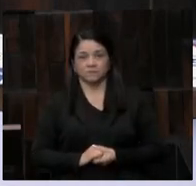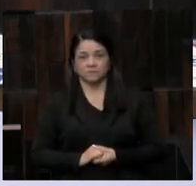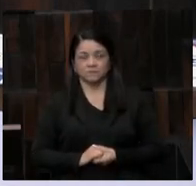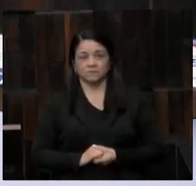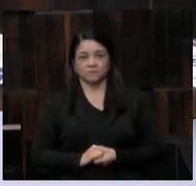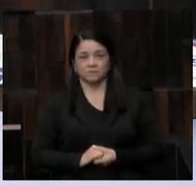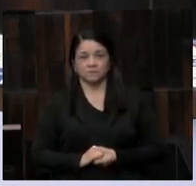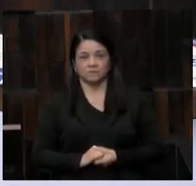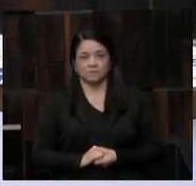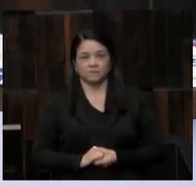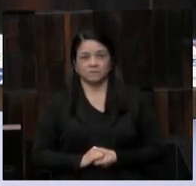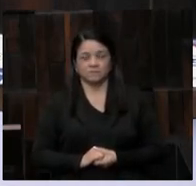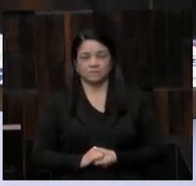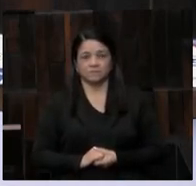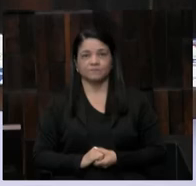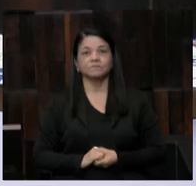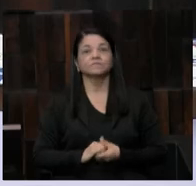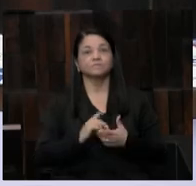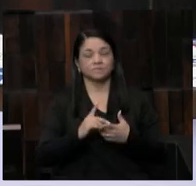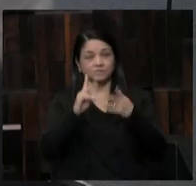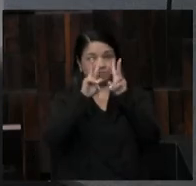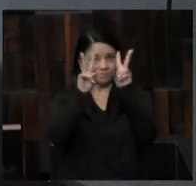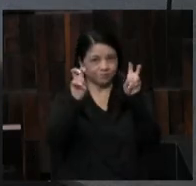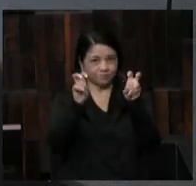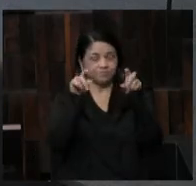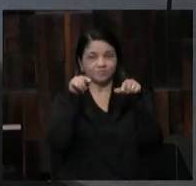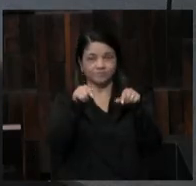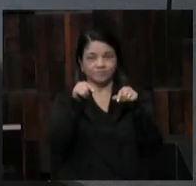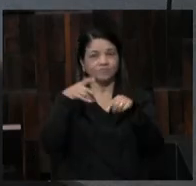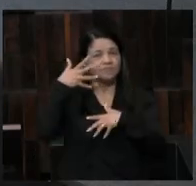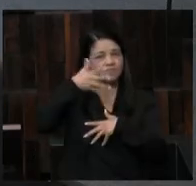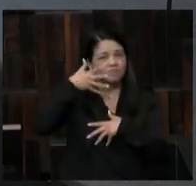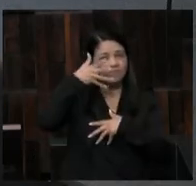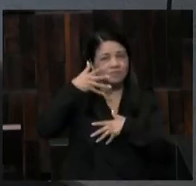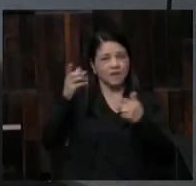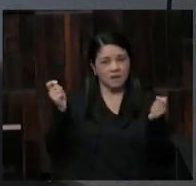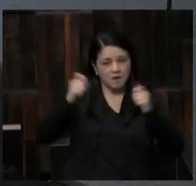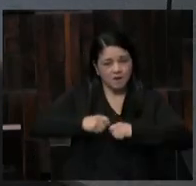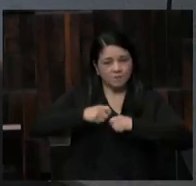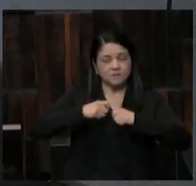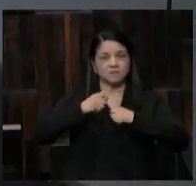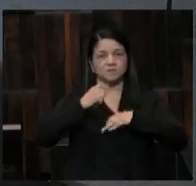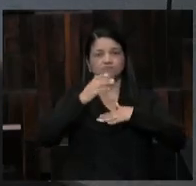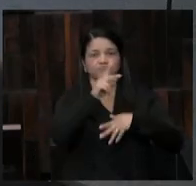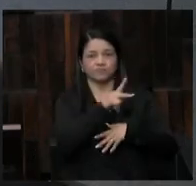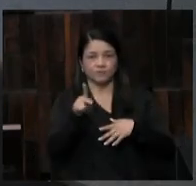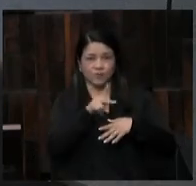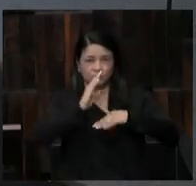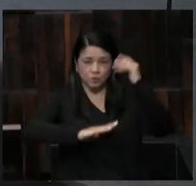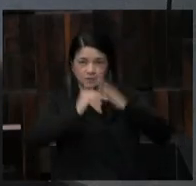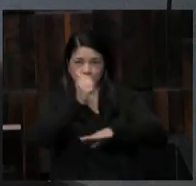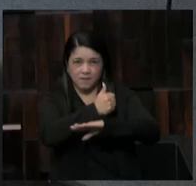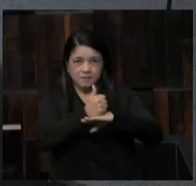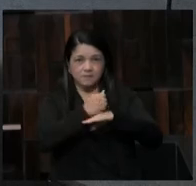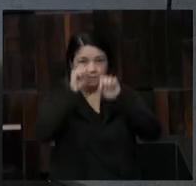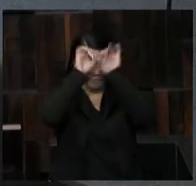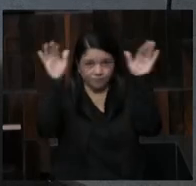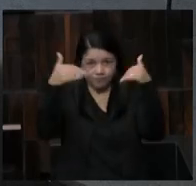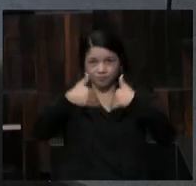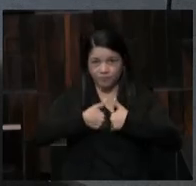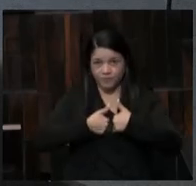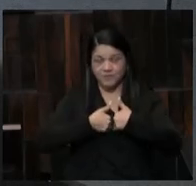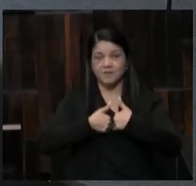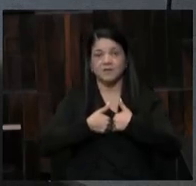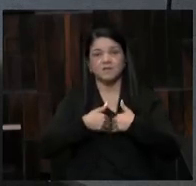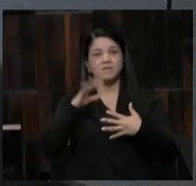que vai tratar da capacitação de educadores de crianças com TEA, desafios e soluções